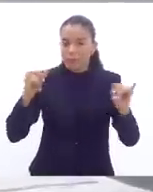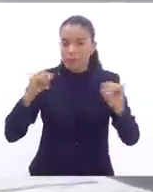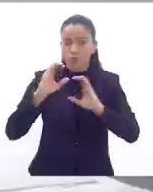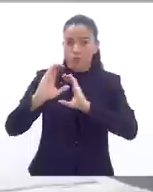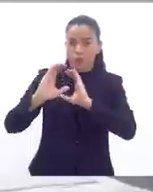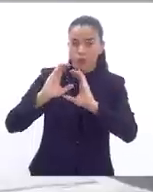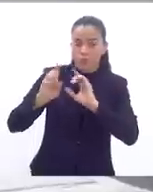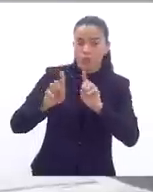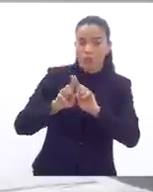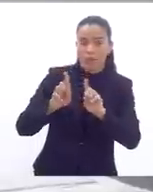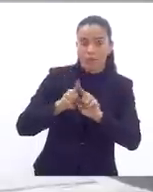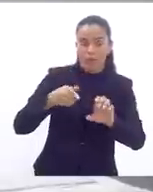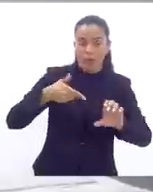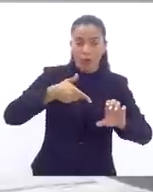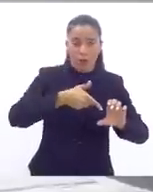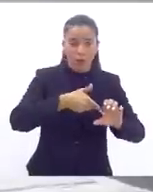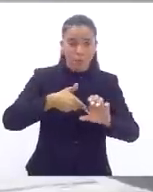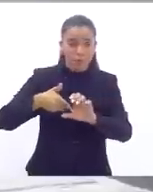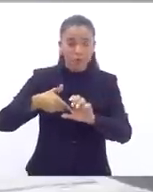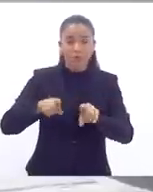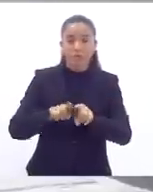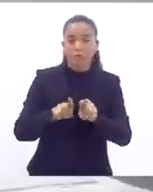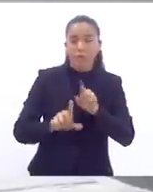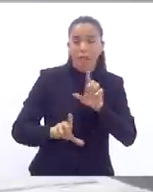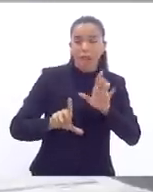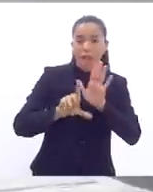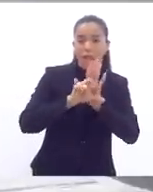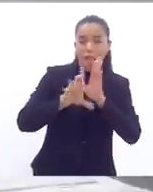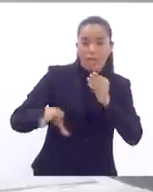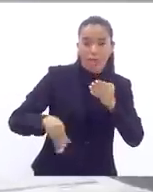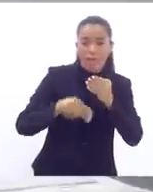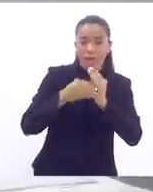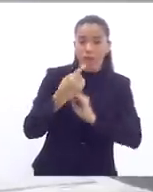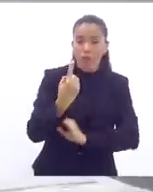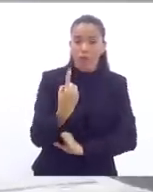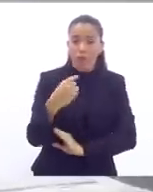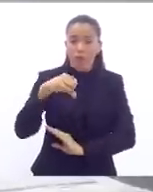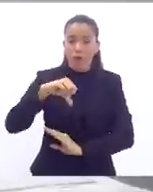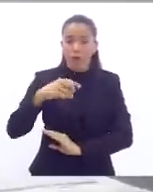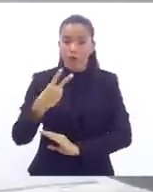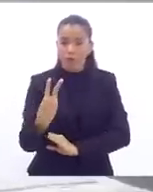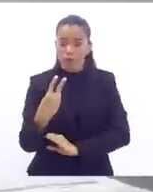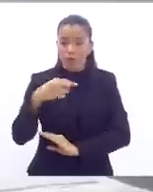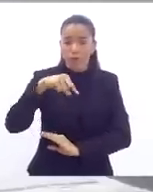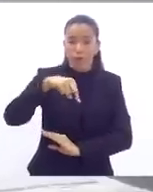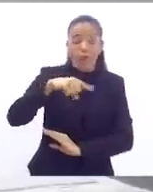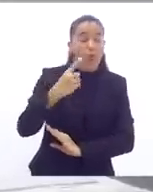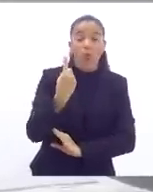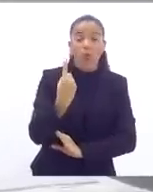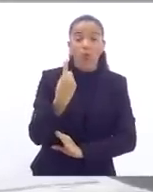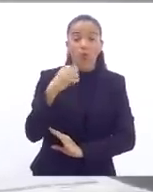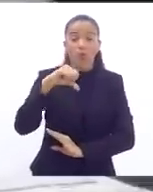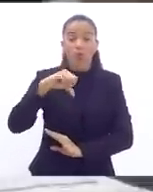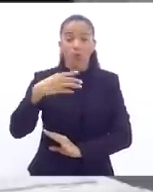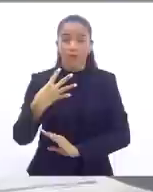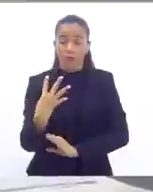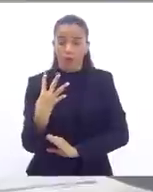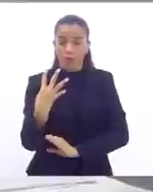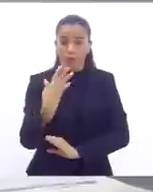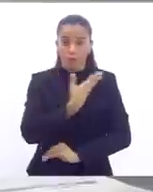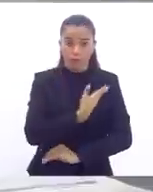e combustíveis função das leis complementares 192 194 do Governo